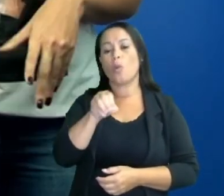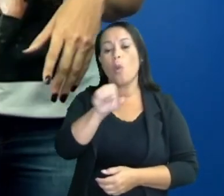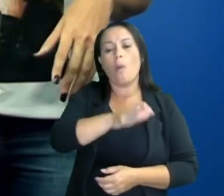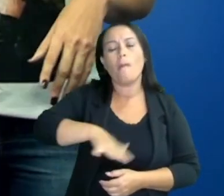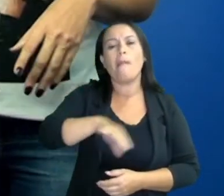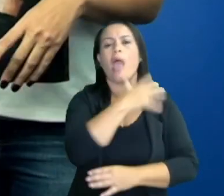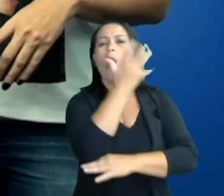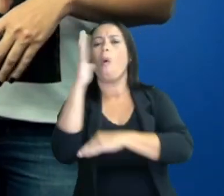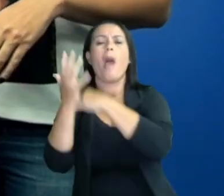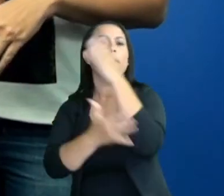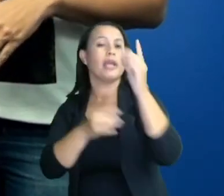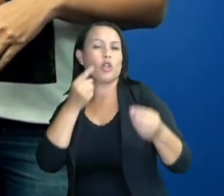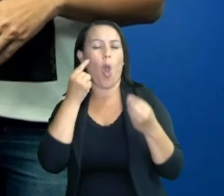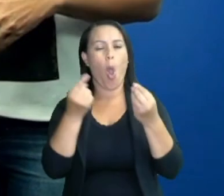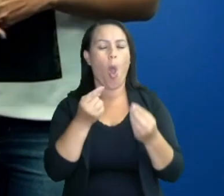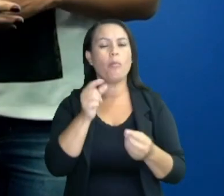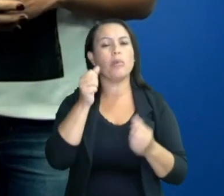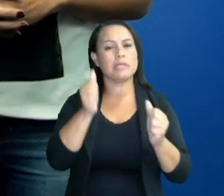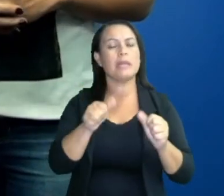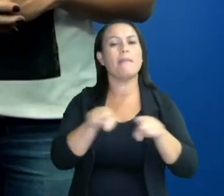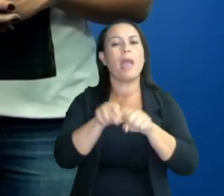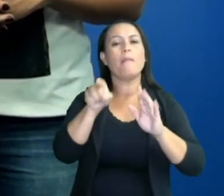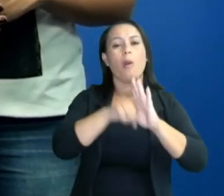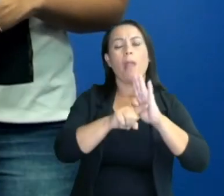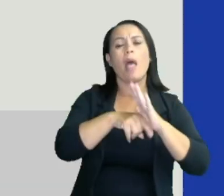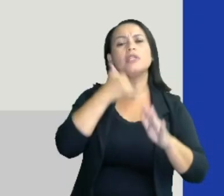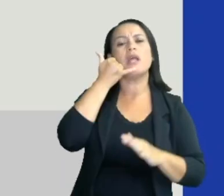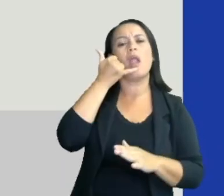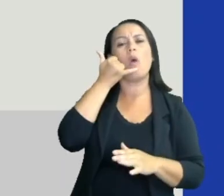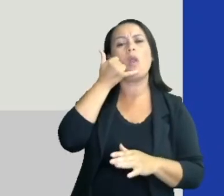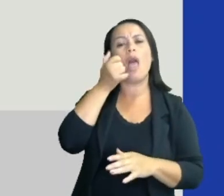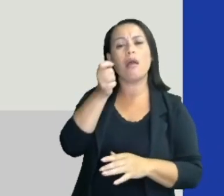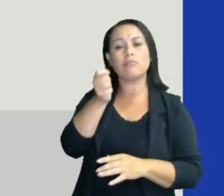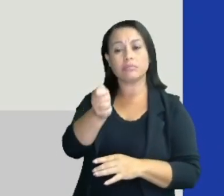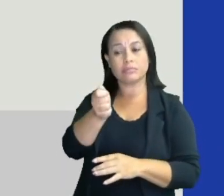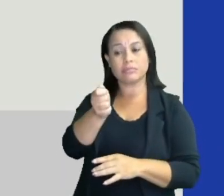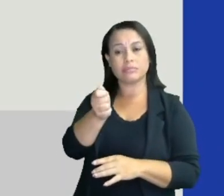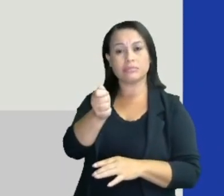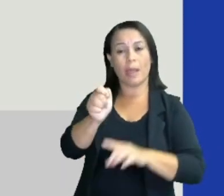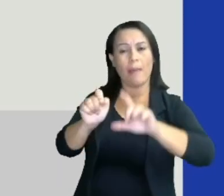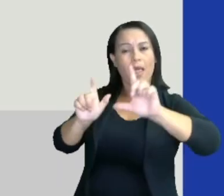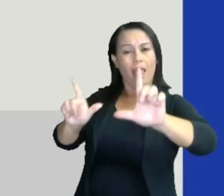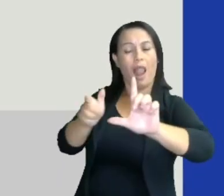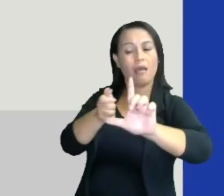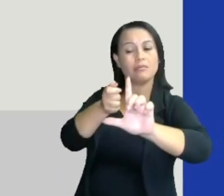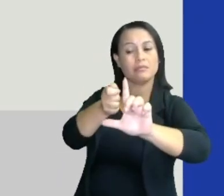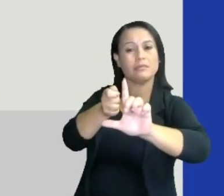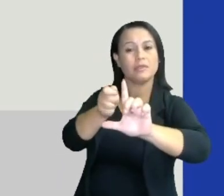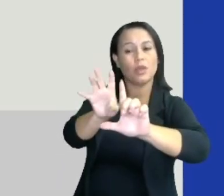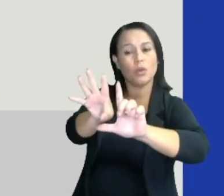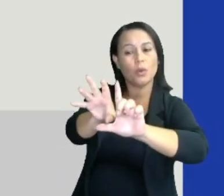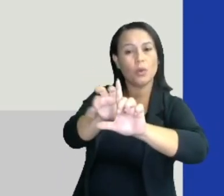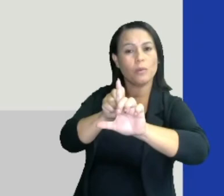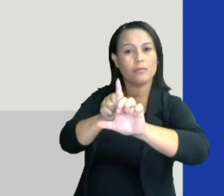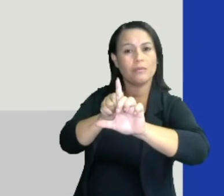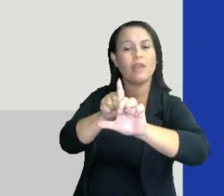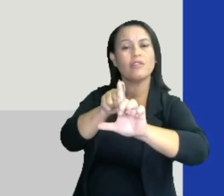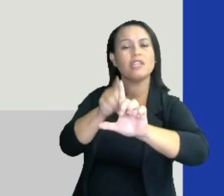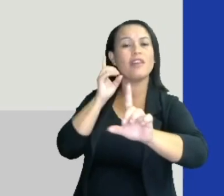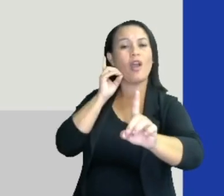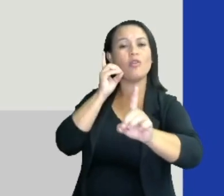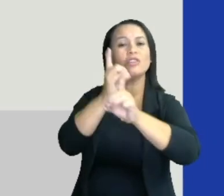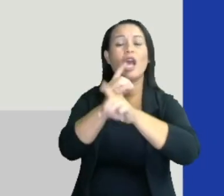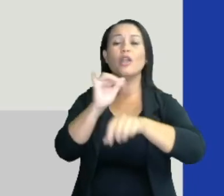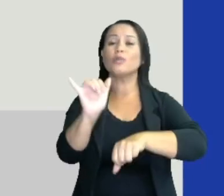prejudicial a ponta o teu celular e o seu leitor de QR code para tu é minha que vai te Direcionar para uma página